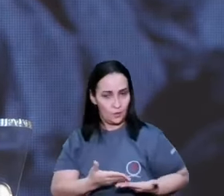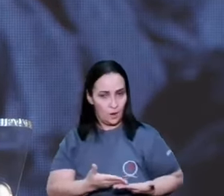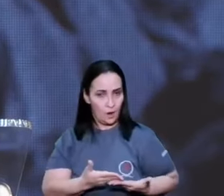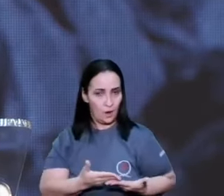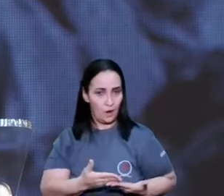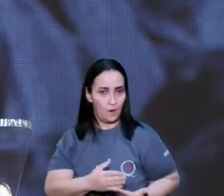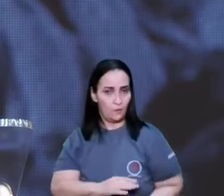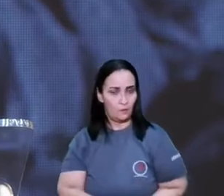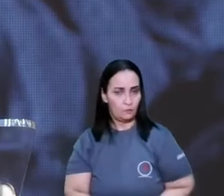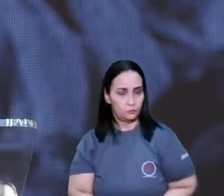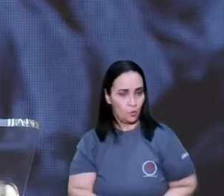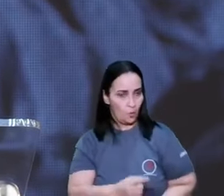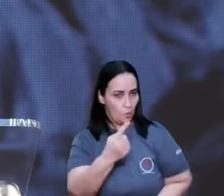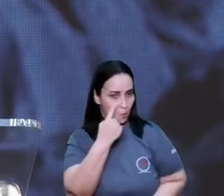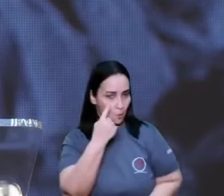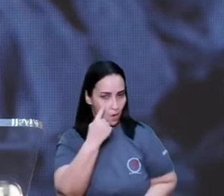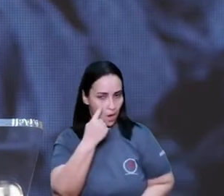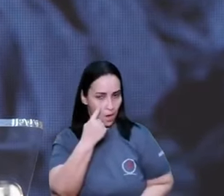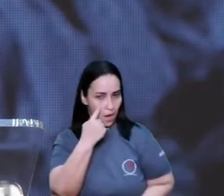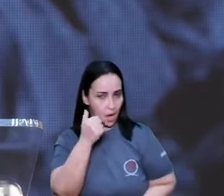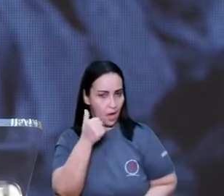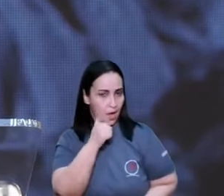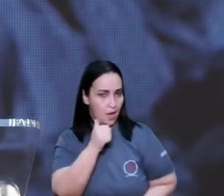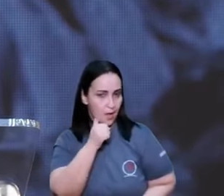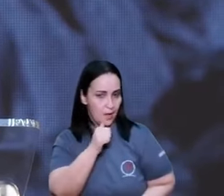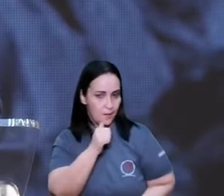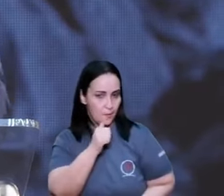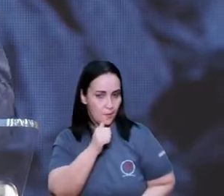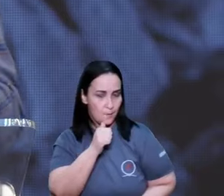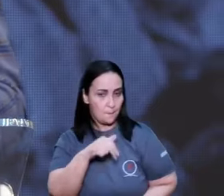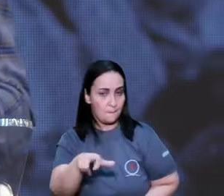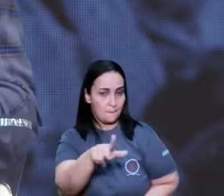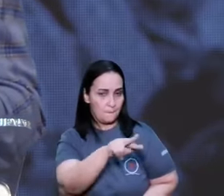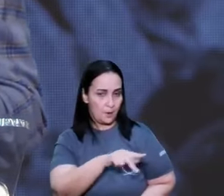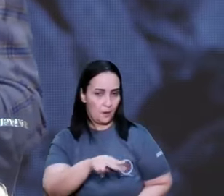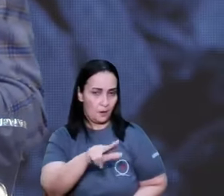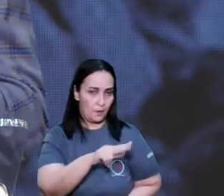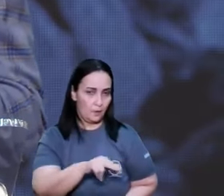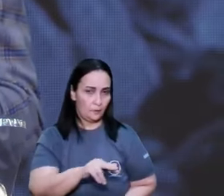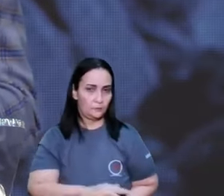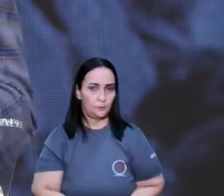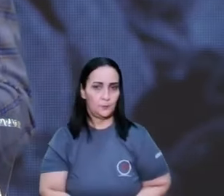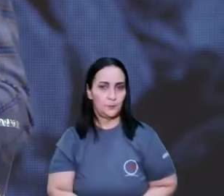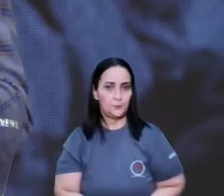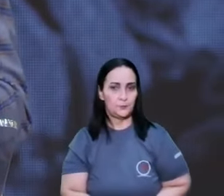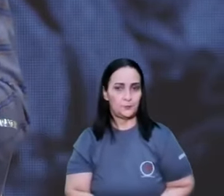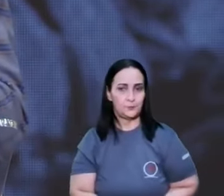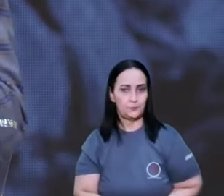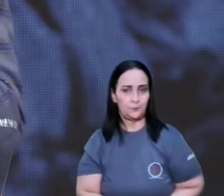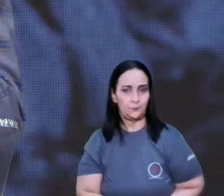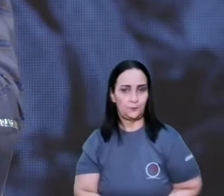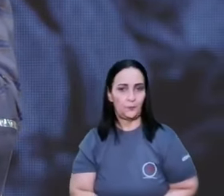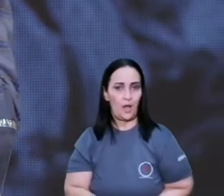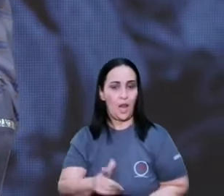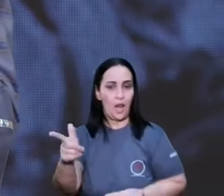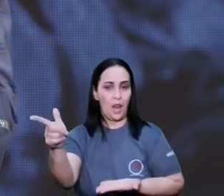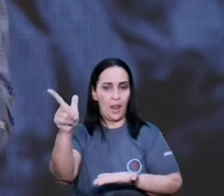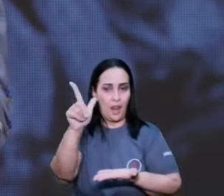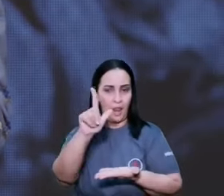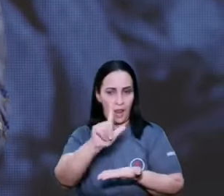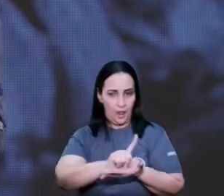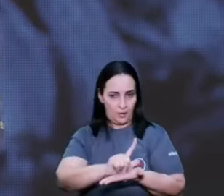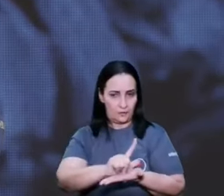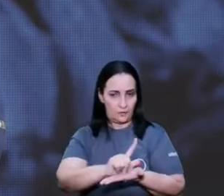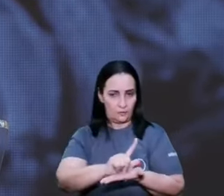irmã mais velha de Lázaro que é apresentada na Bíblia Sagrada como Marta e nós à luz da